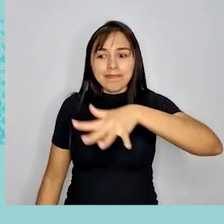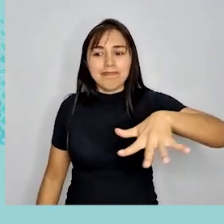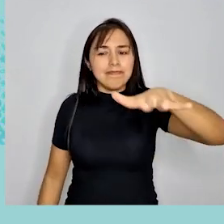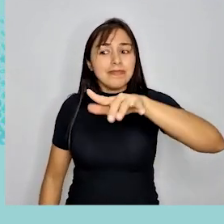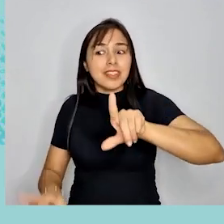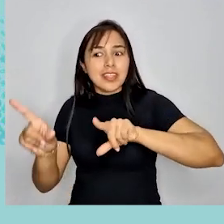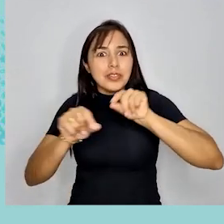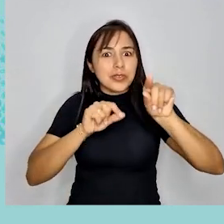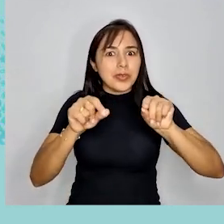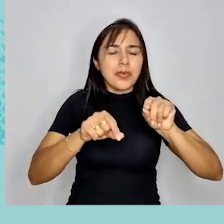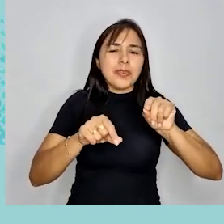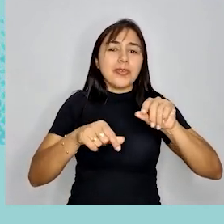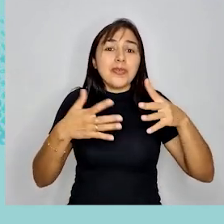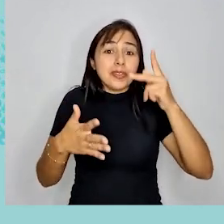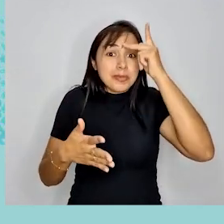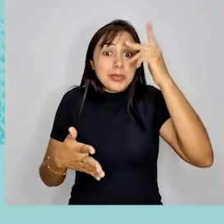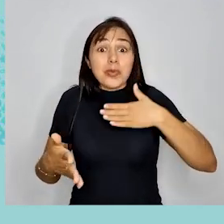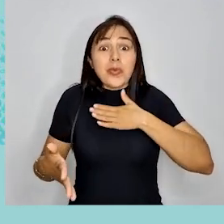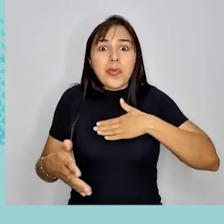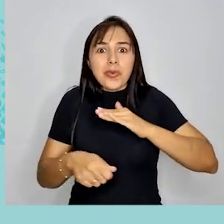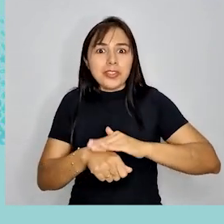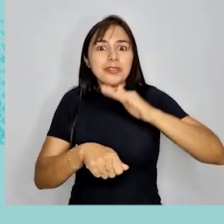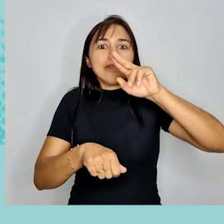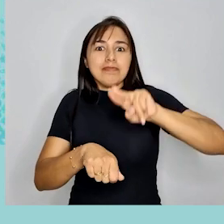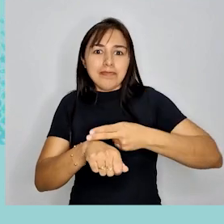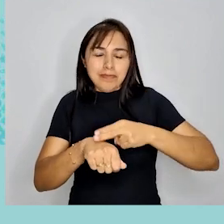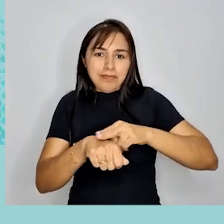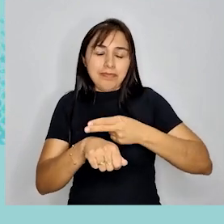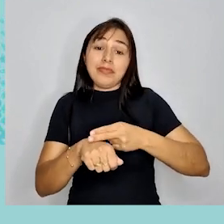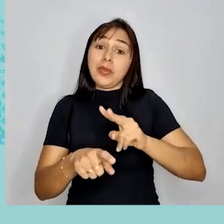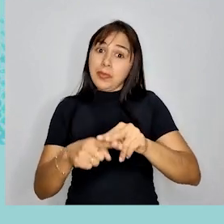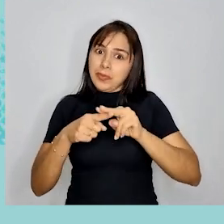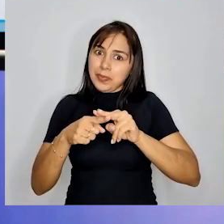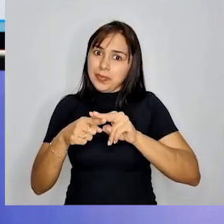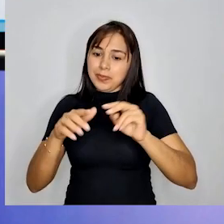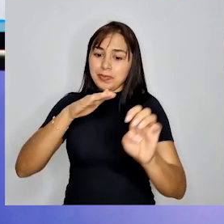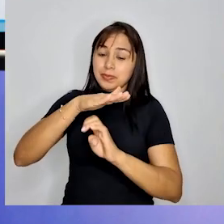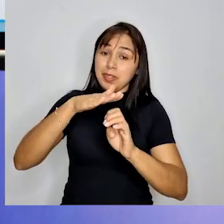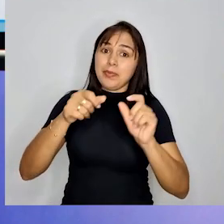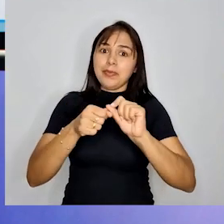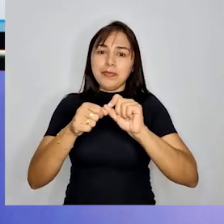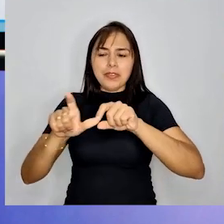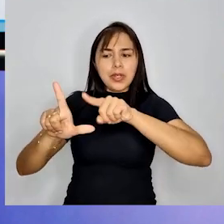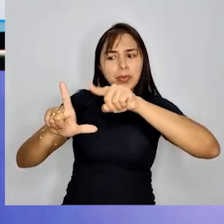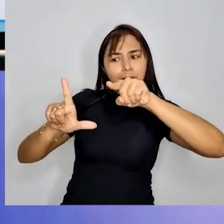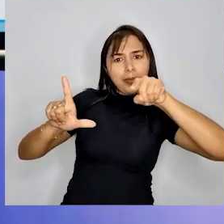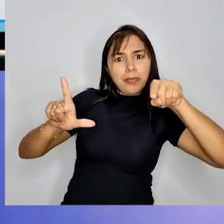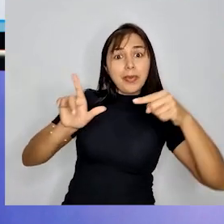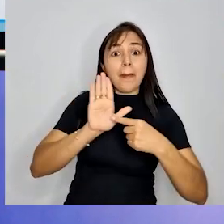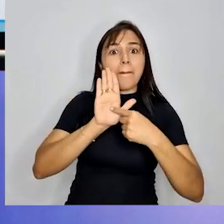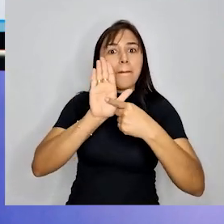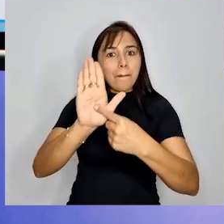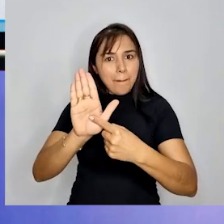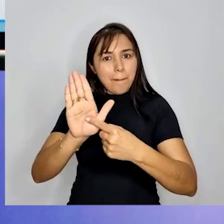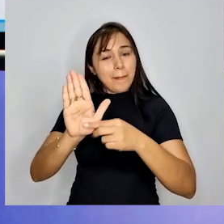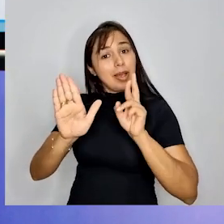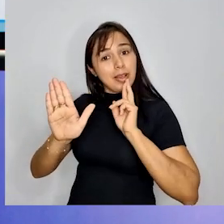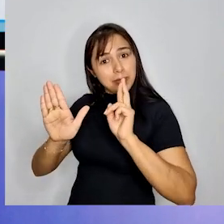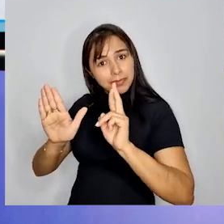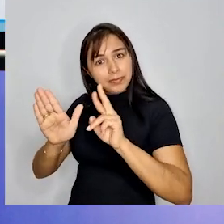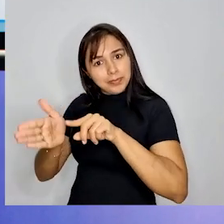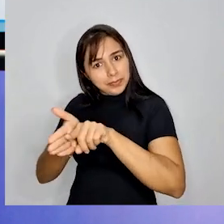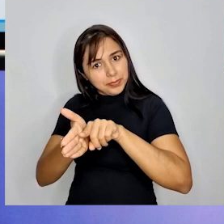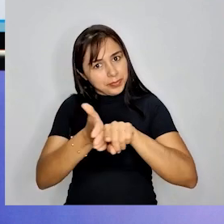em seguida construir um gráfico de barras para apresentar os resultados então ele fez uma pesquisa para saber qual